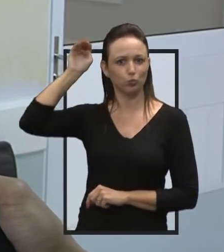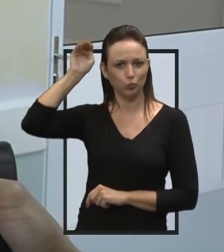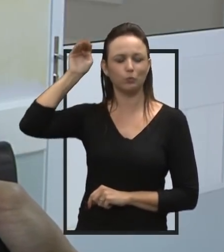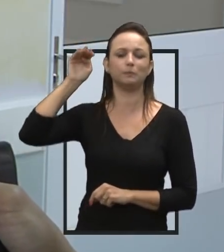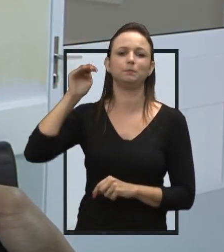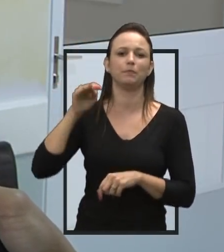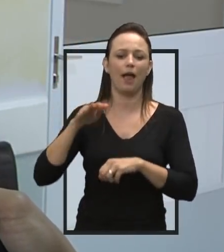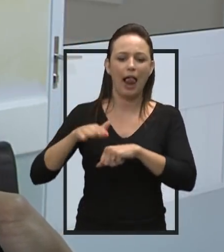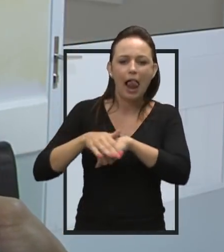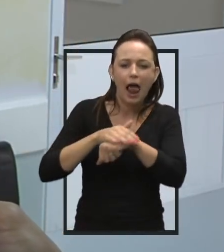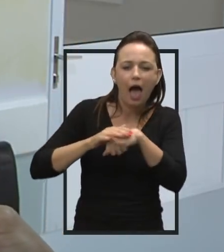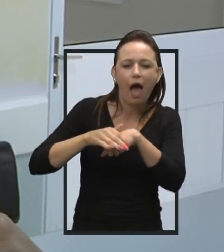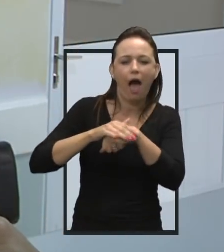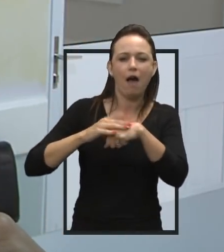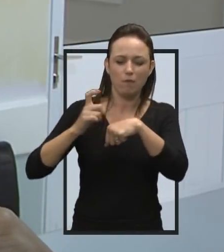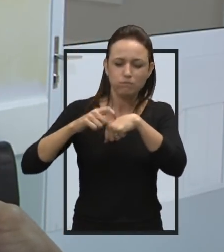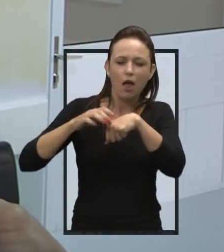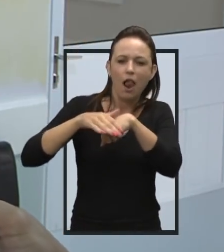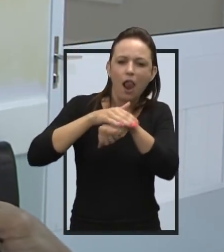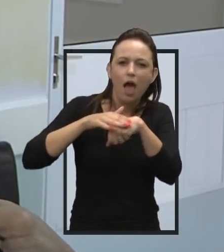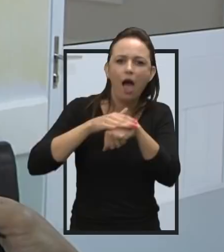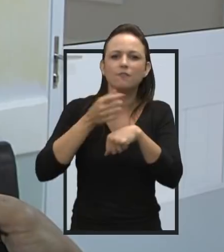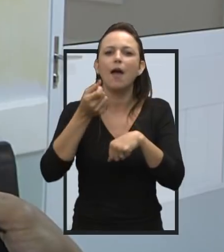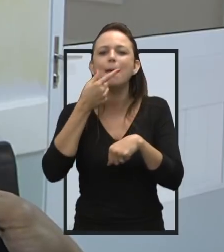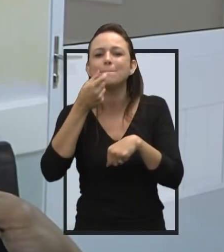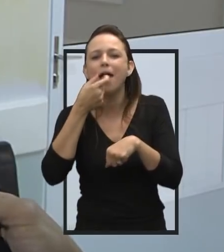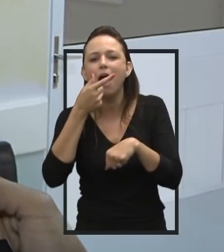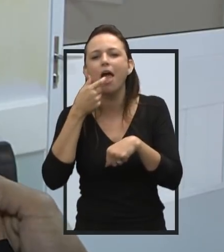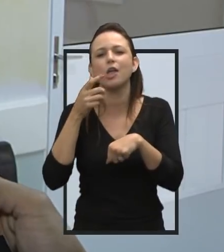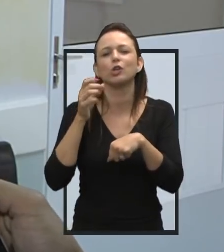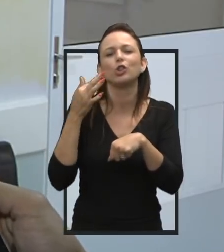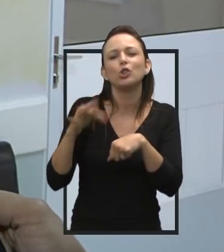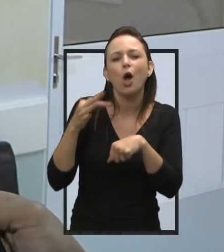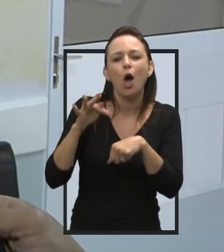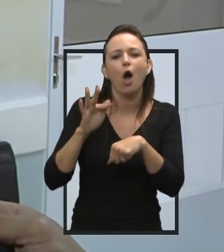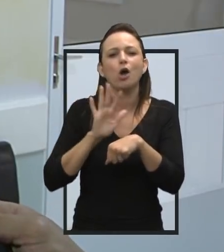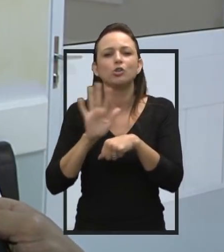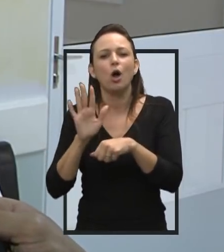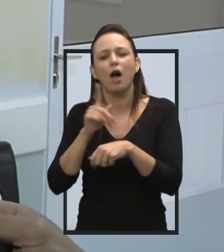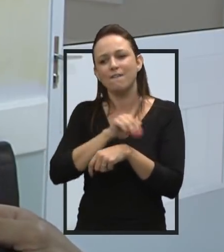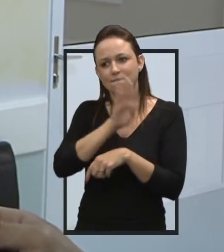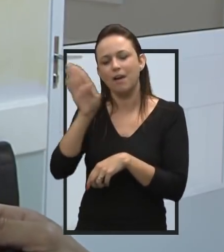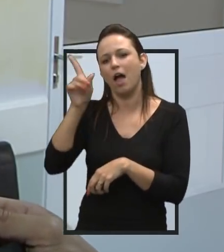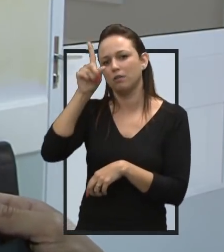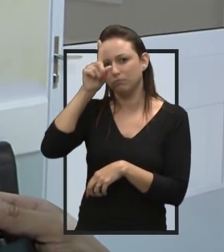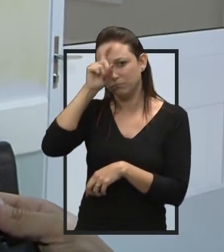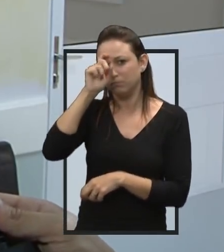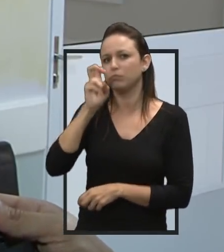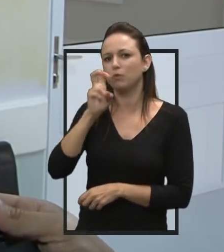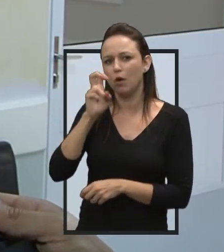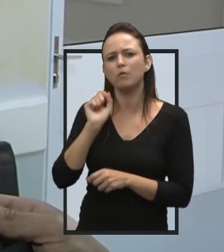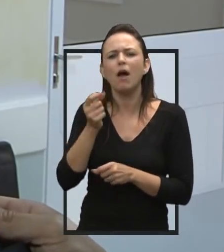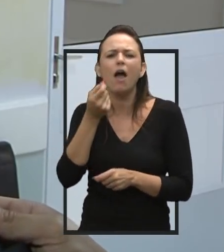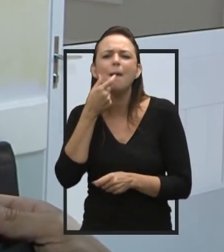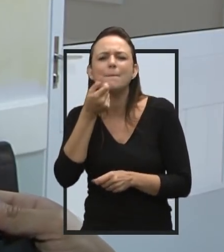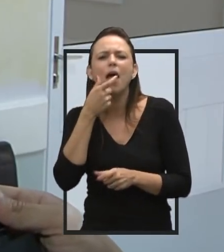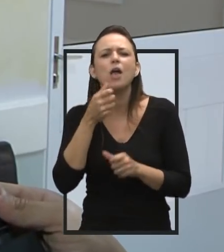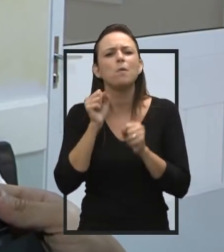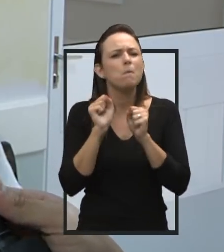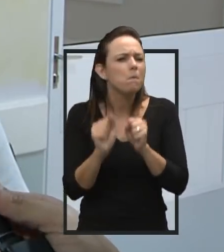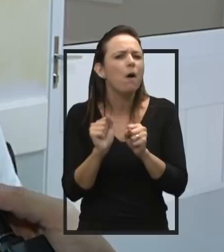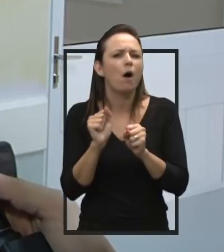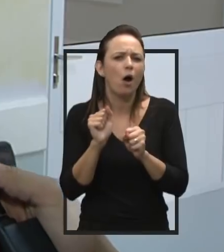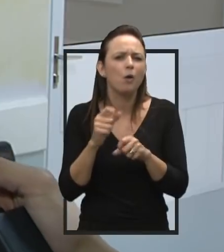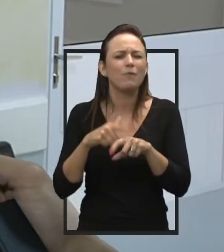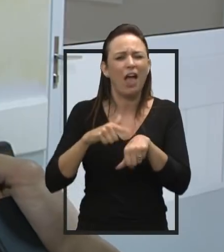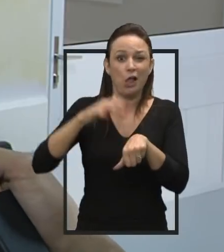adulto, lavar bem a lesão, tomar um remédio para dor, ir no pronto-socorro, fazer um bloqueio. Esse pode tomar uns remedinhos de dor aí que